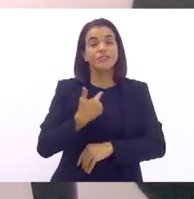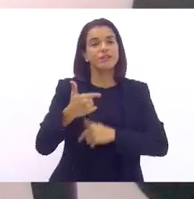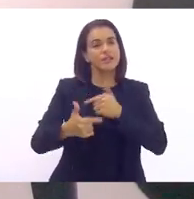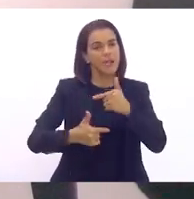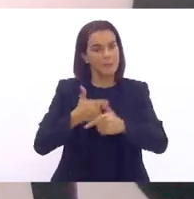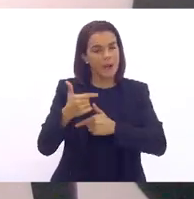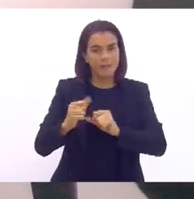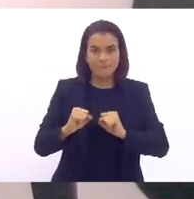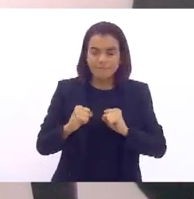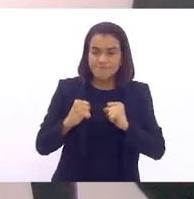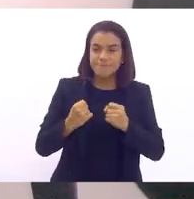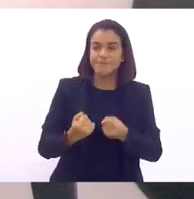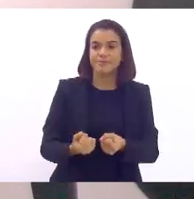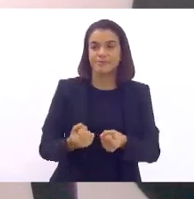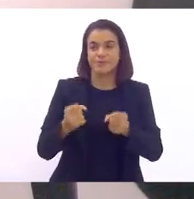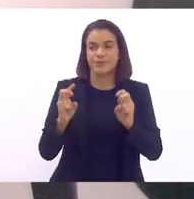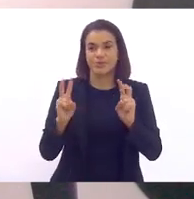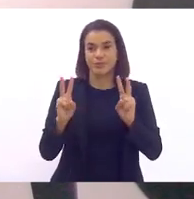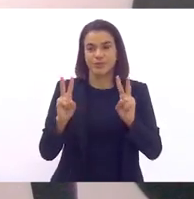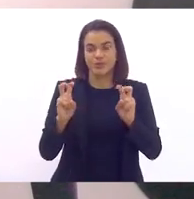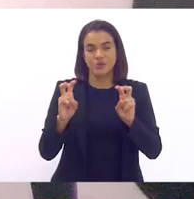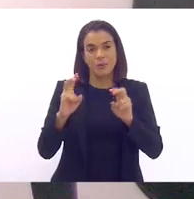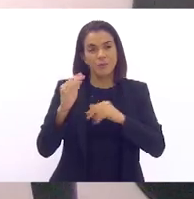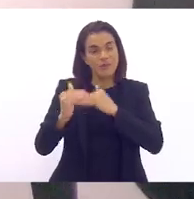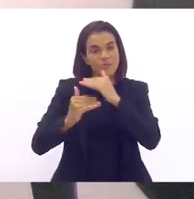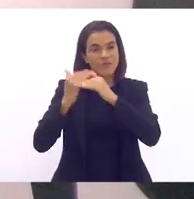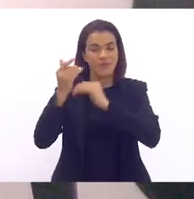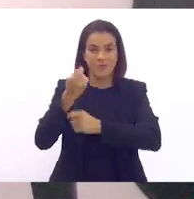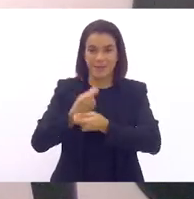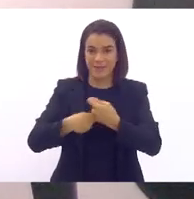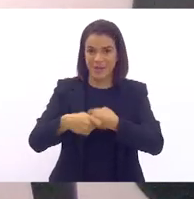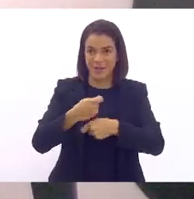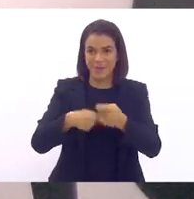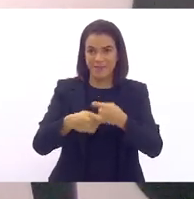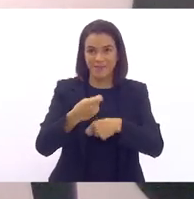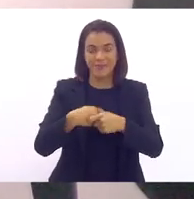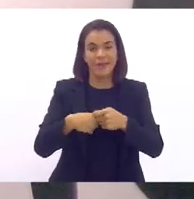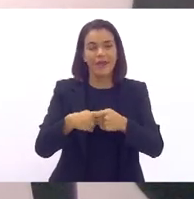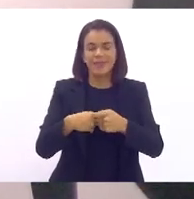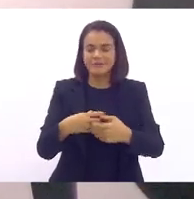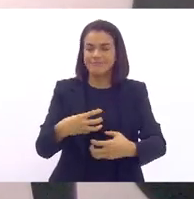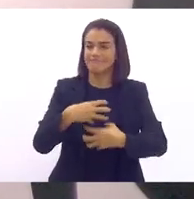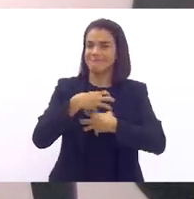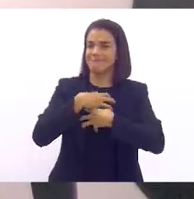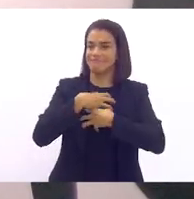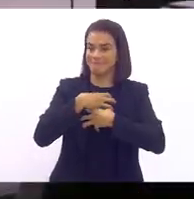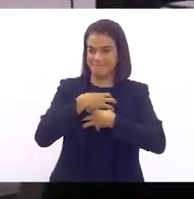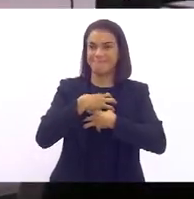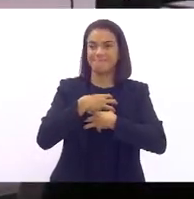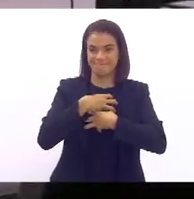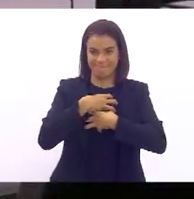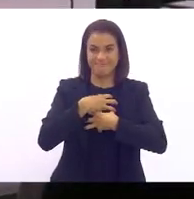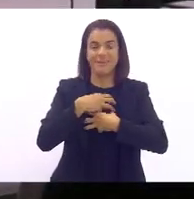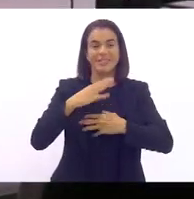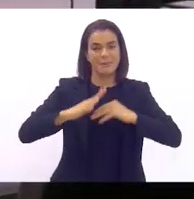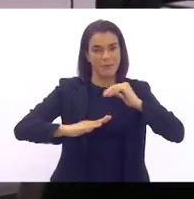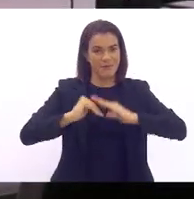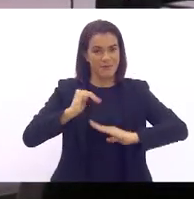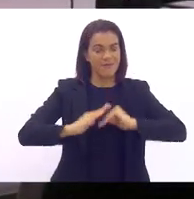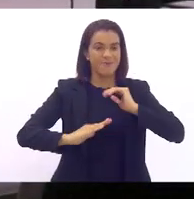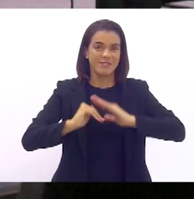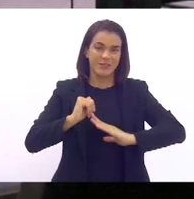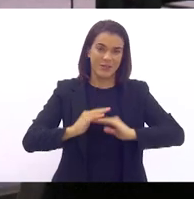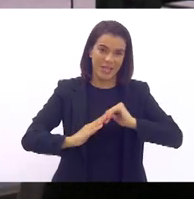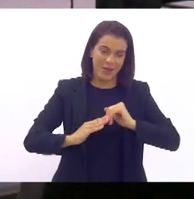muito fortemente nessa questão da da do desenvolvimento econômico a gente se ressente dessa formação profissional e técnica do